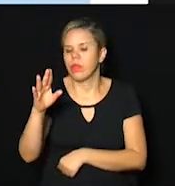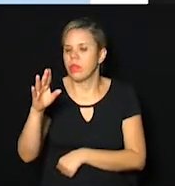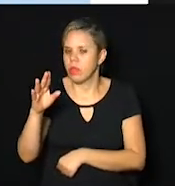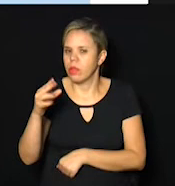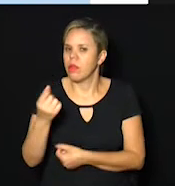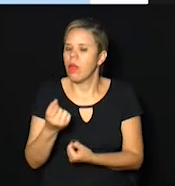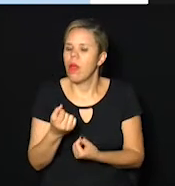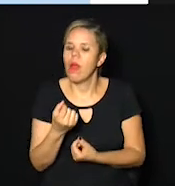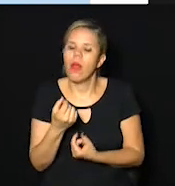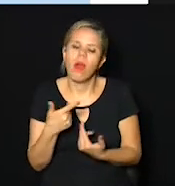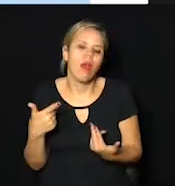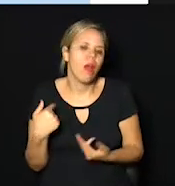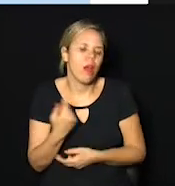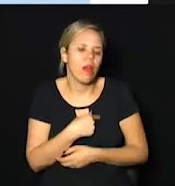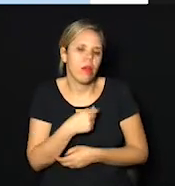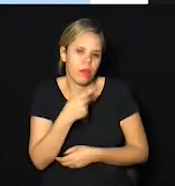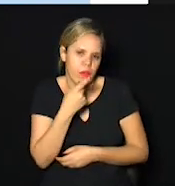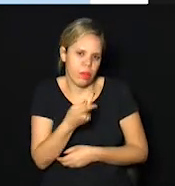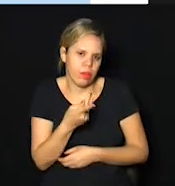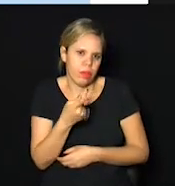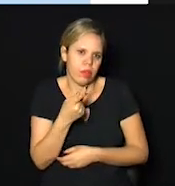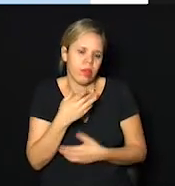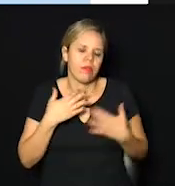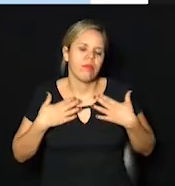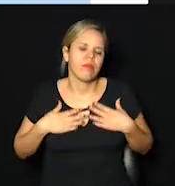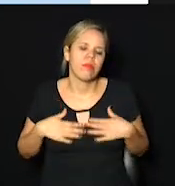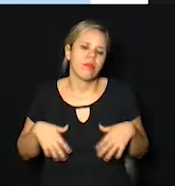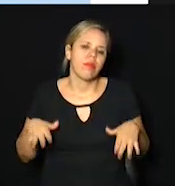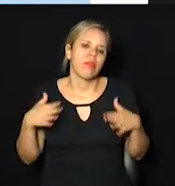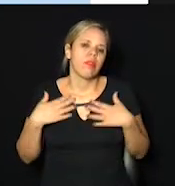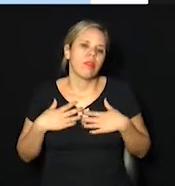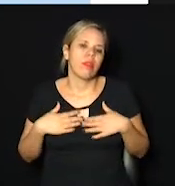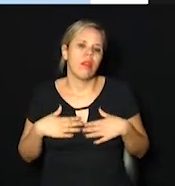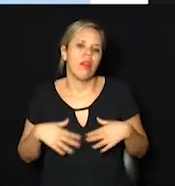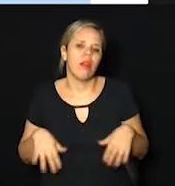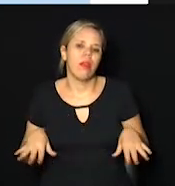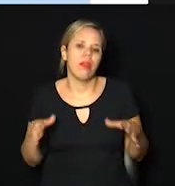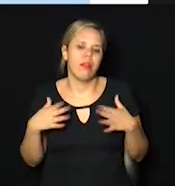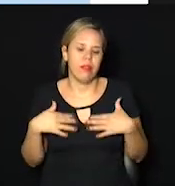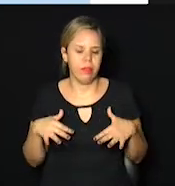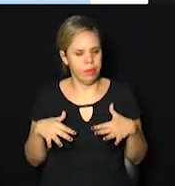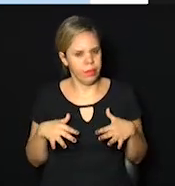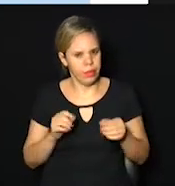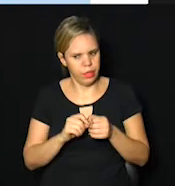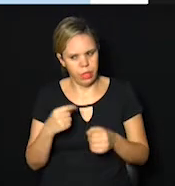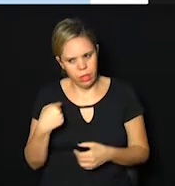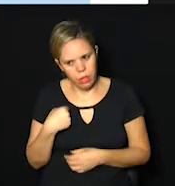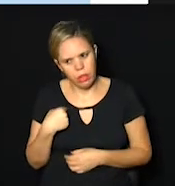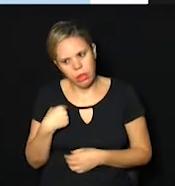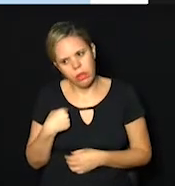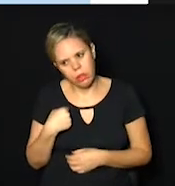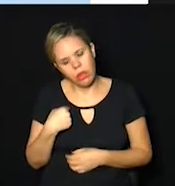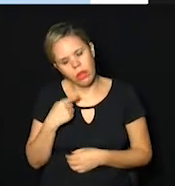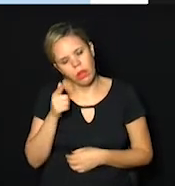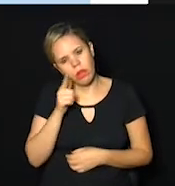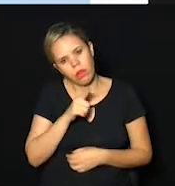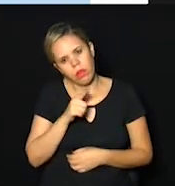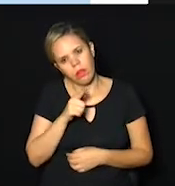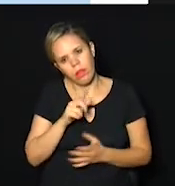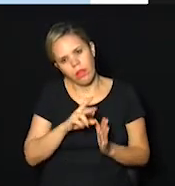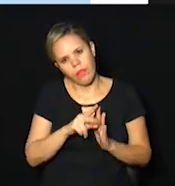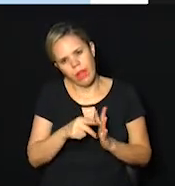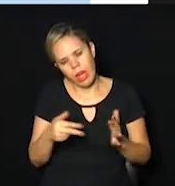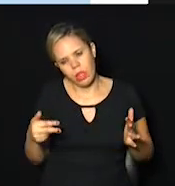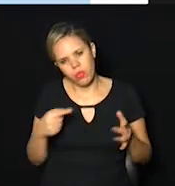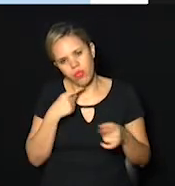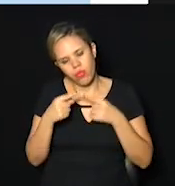algo que a gente pode chamar de tranquilidade. Essa tranquilidade faz com que eu possa, no meio de um monte de